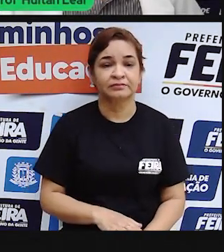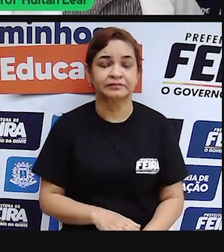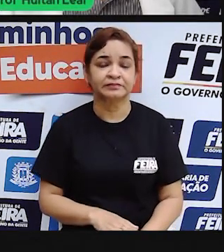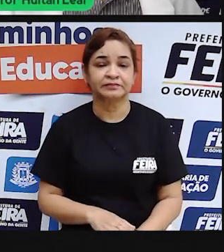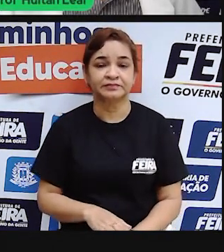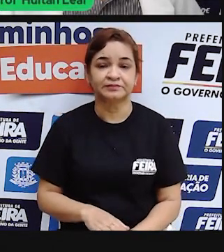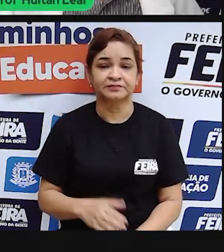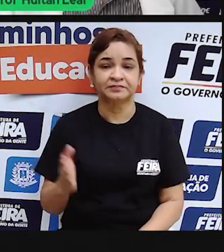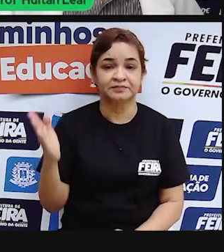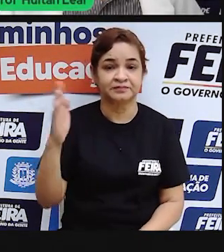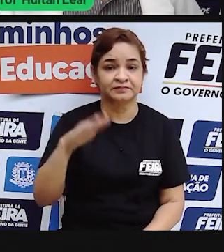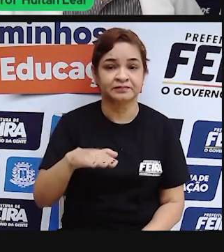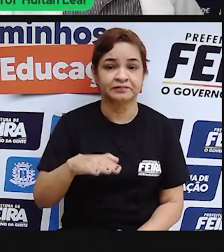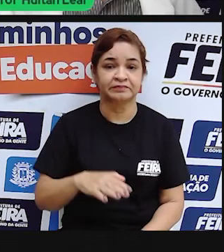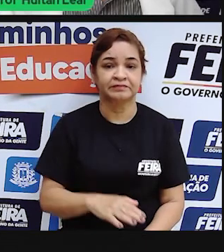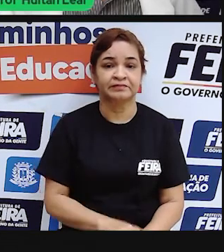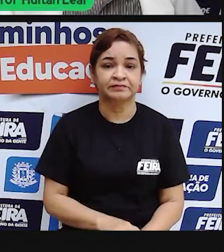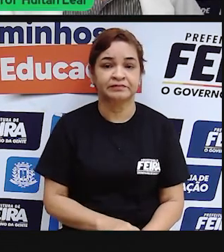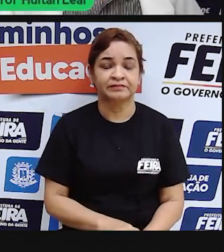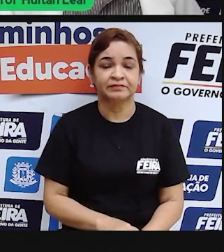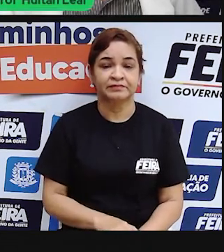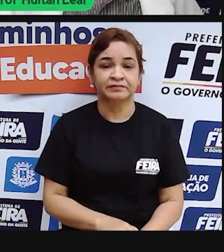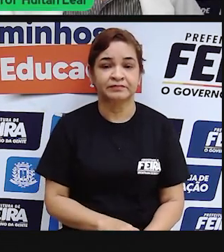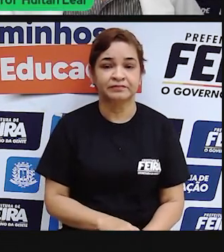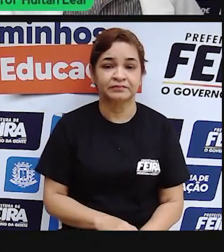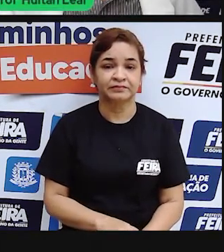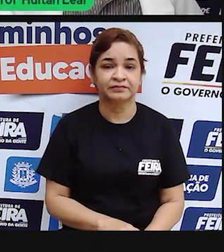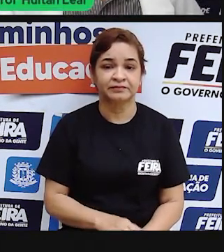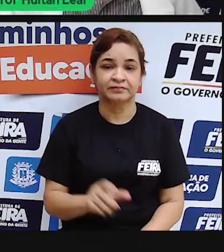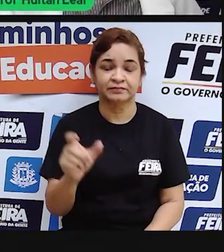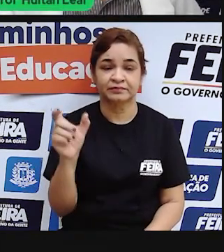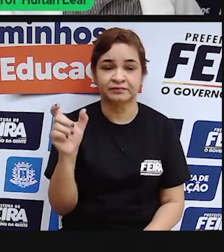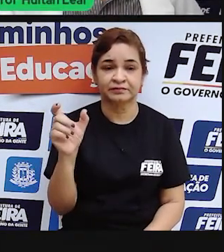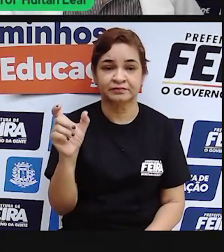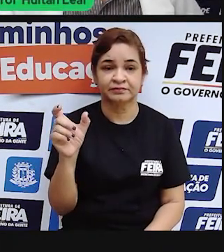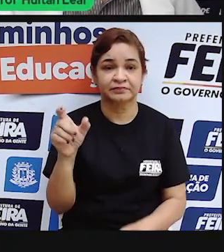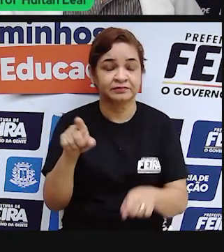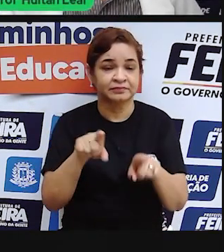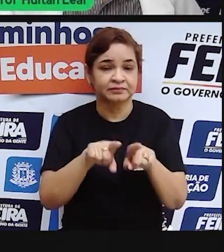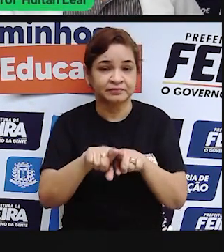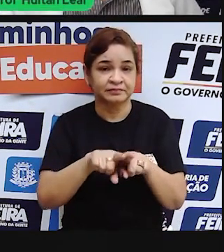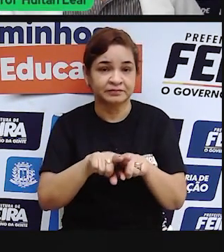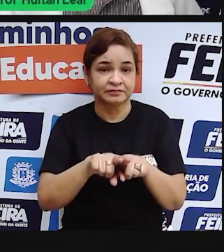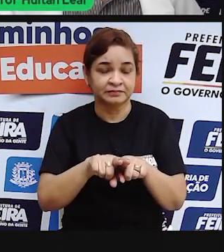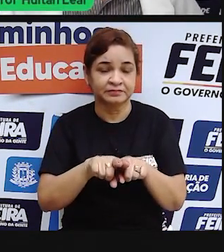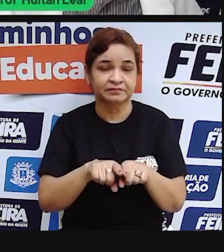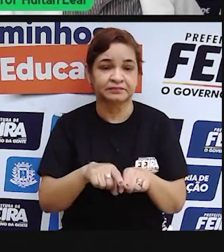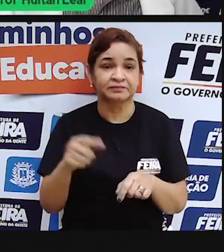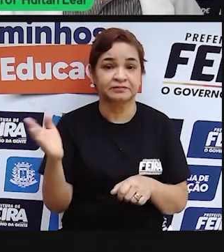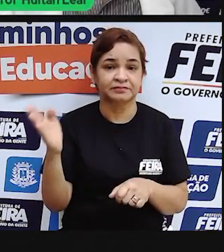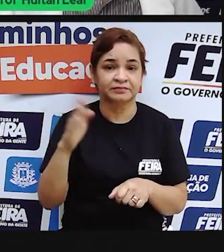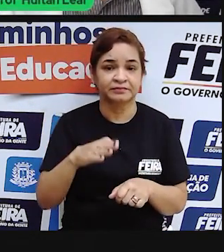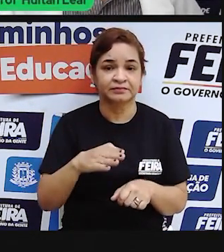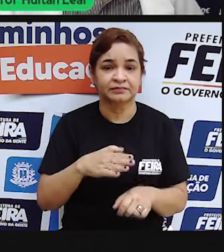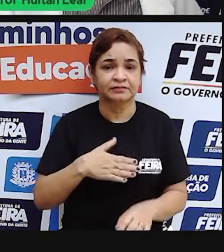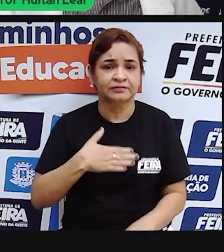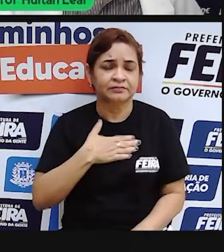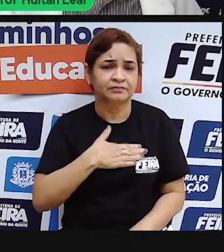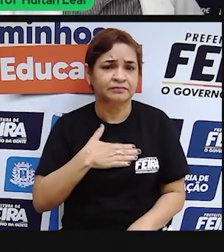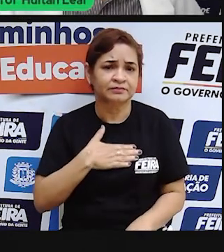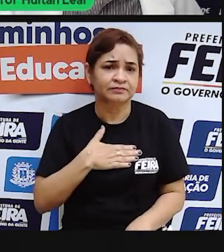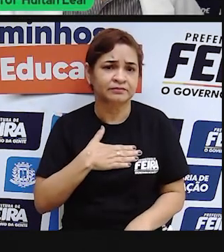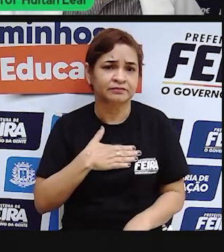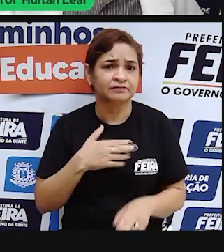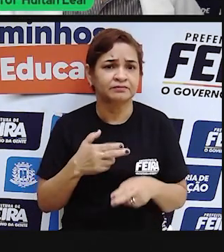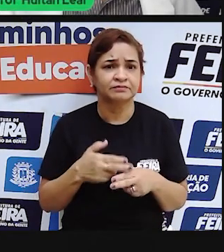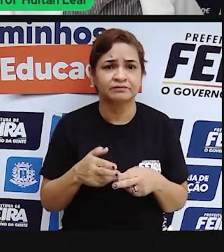irmão. Ok? Ele é o objeto dessa ação. Gosto de